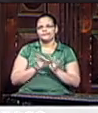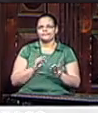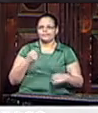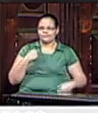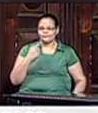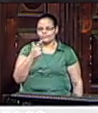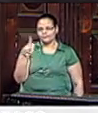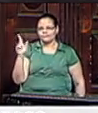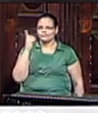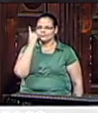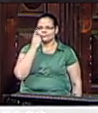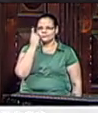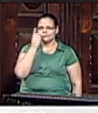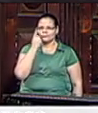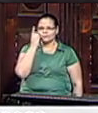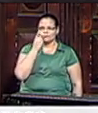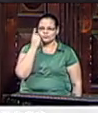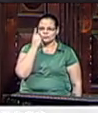mais 2 deputados,